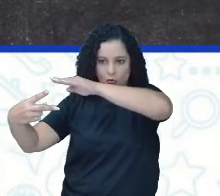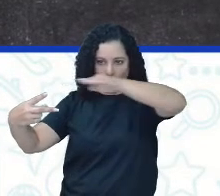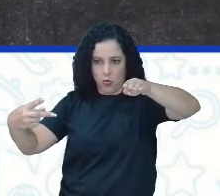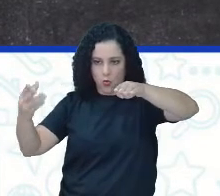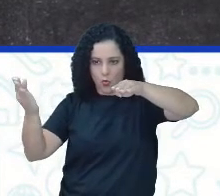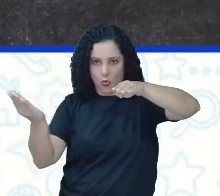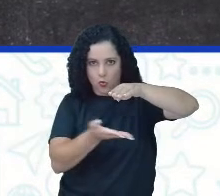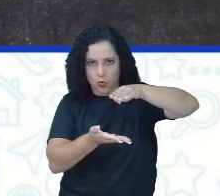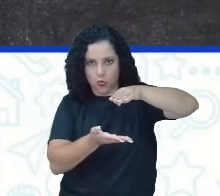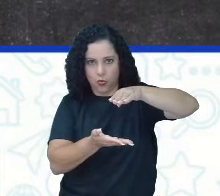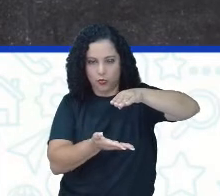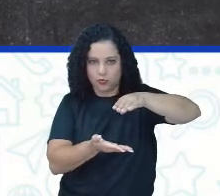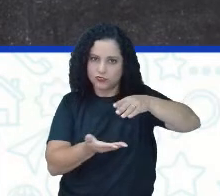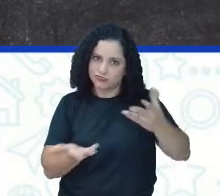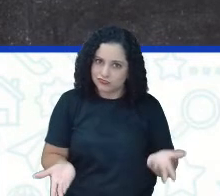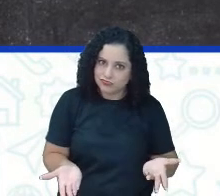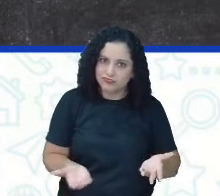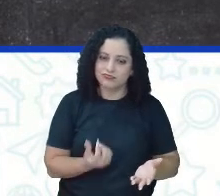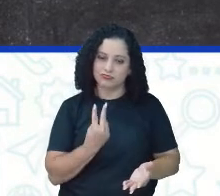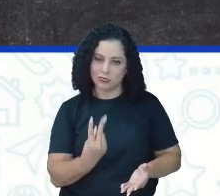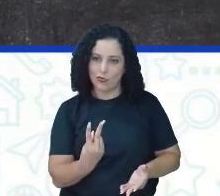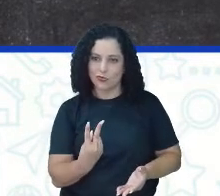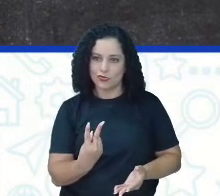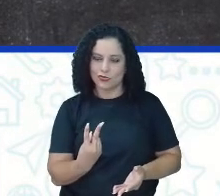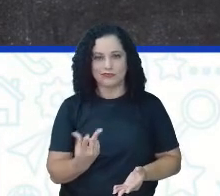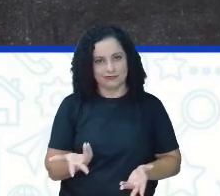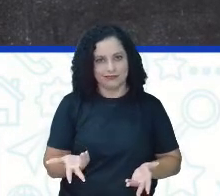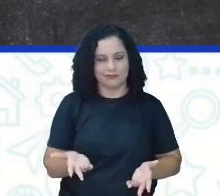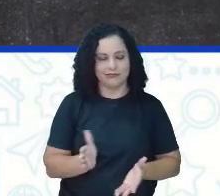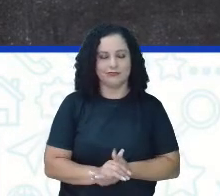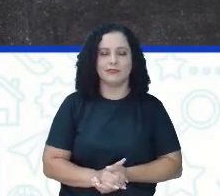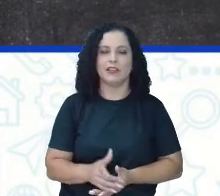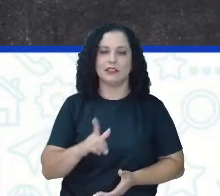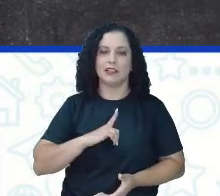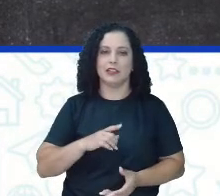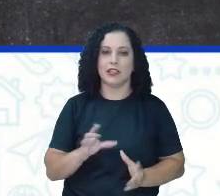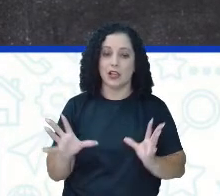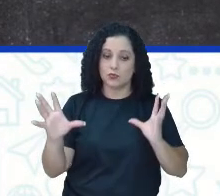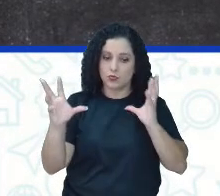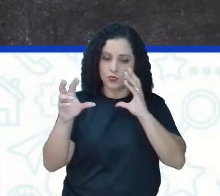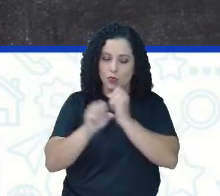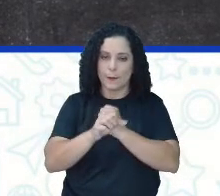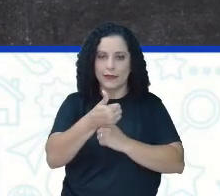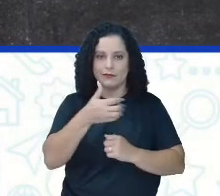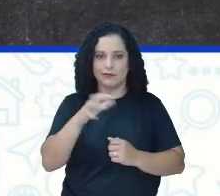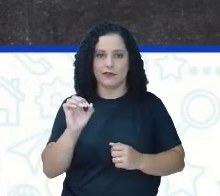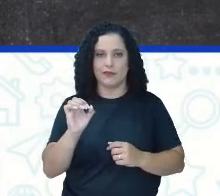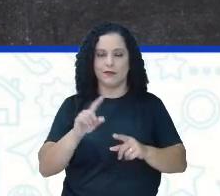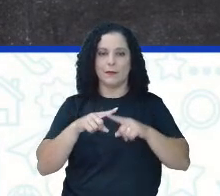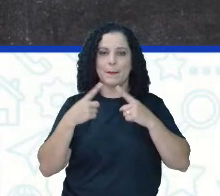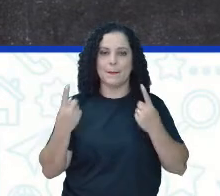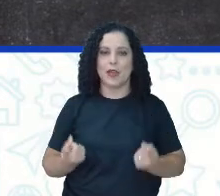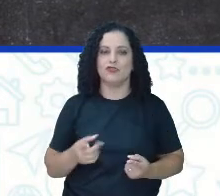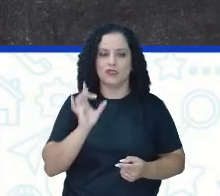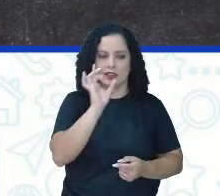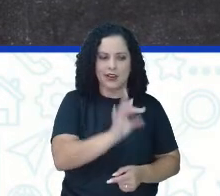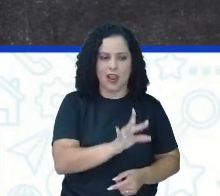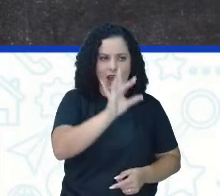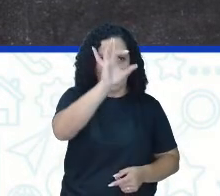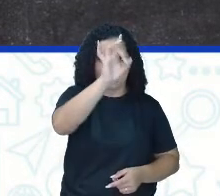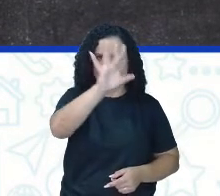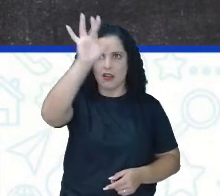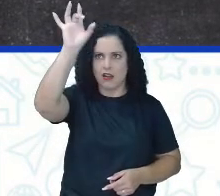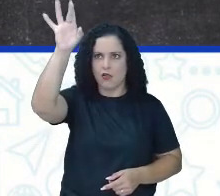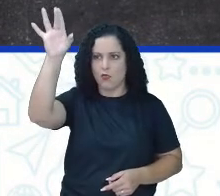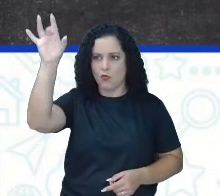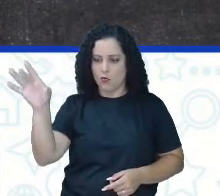parto aí 2 diagonais, certo? Era para a gente ter aí 10 diagonais. Sendo que você vai observar que cada diagonal ela está